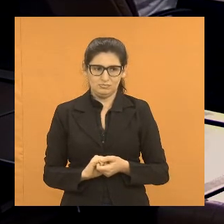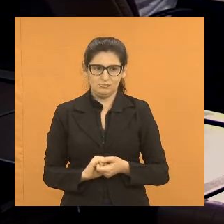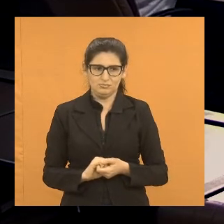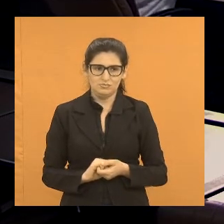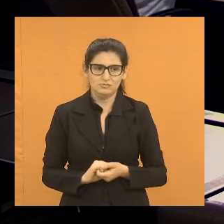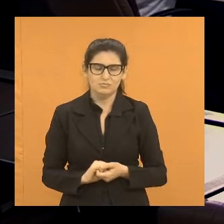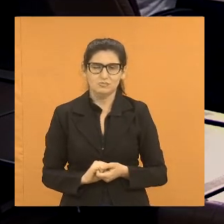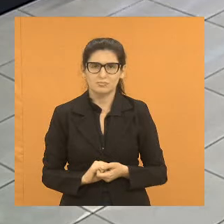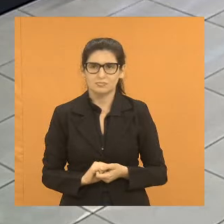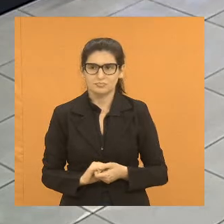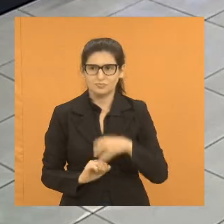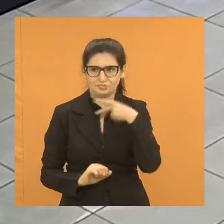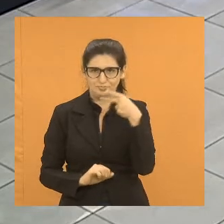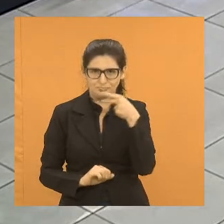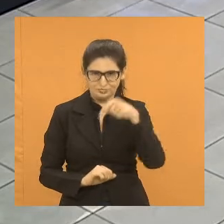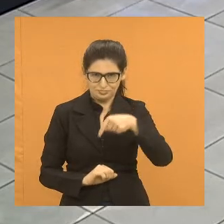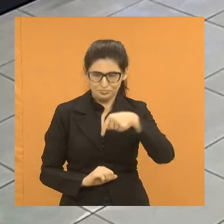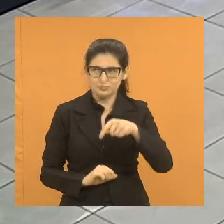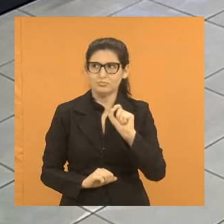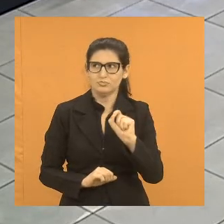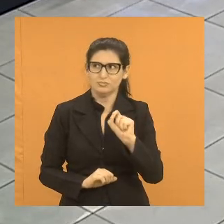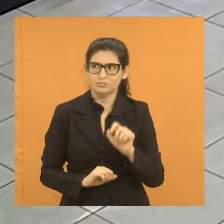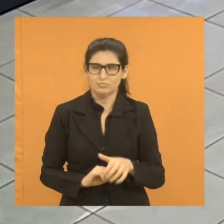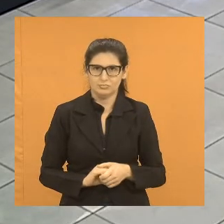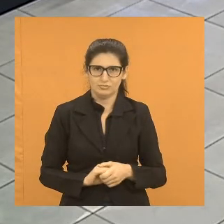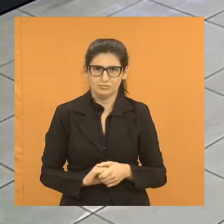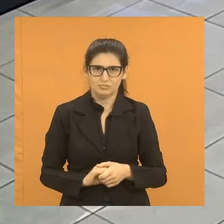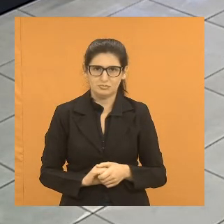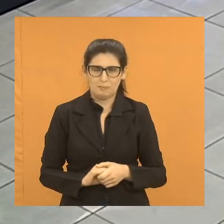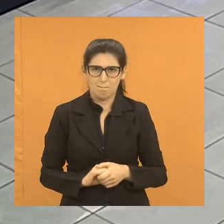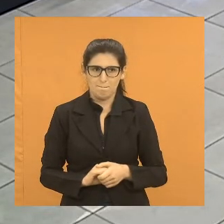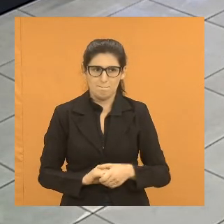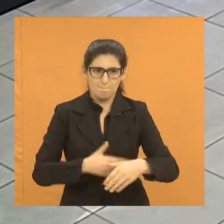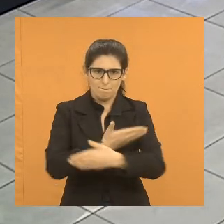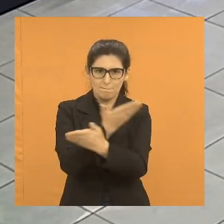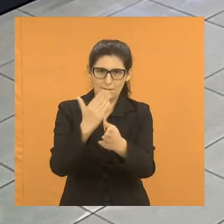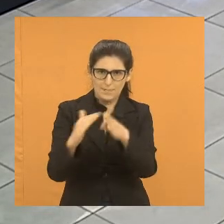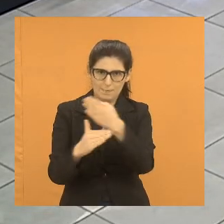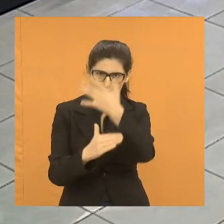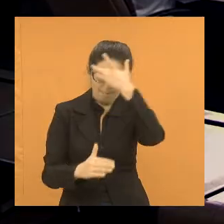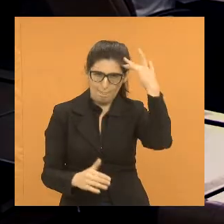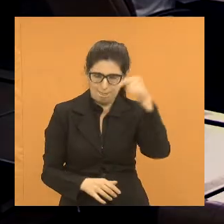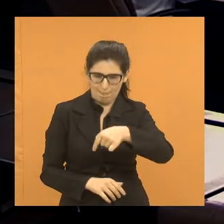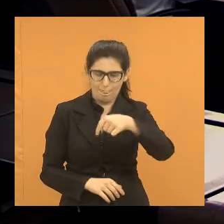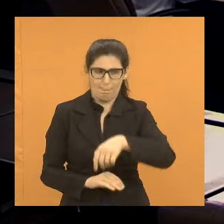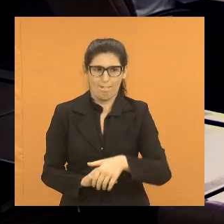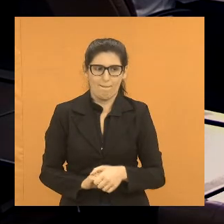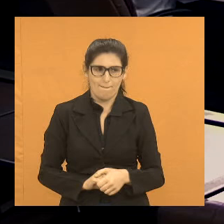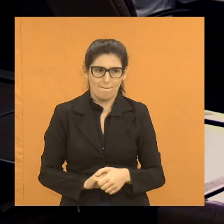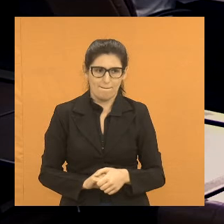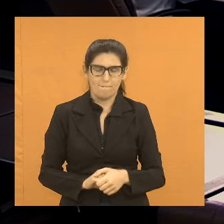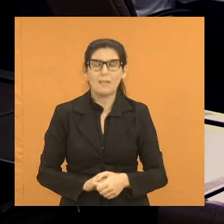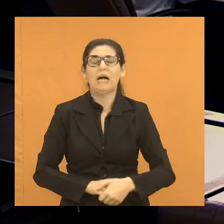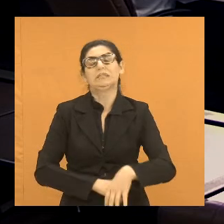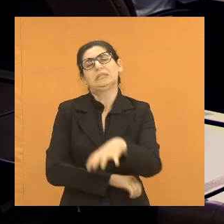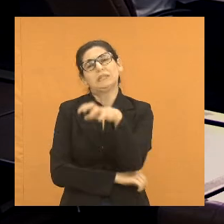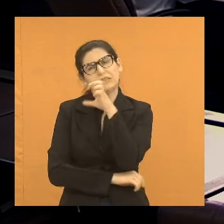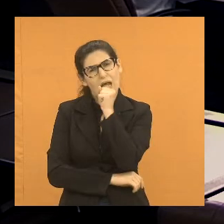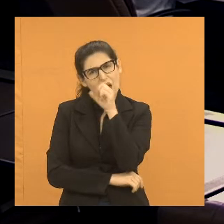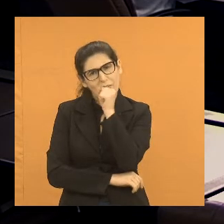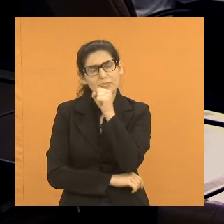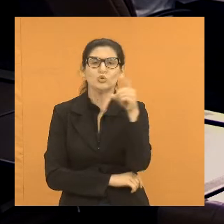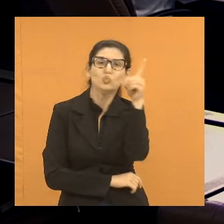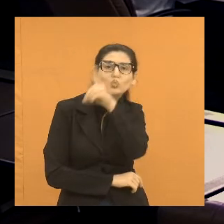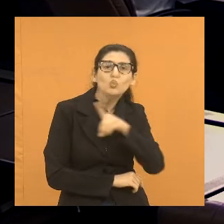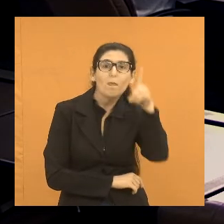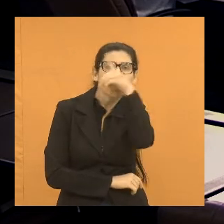Queria fazer aqui, dizer a vocês que estão aqui, quando dá sábado e